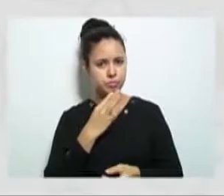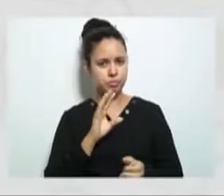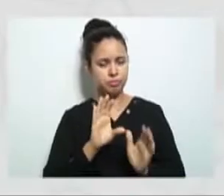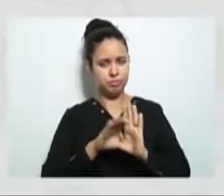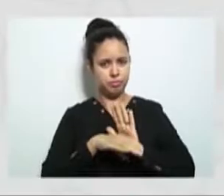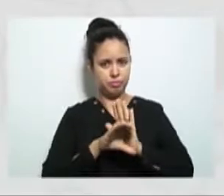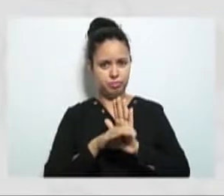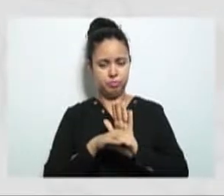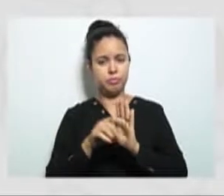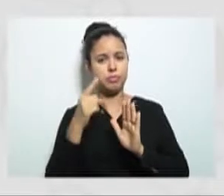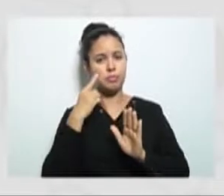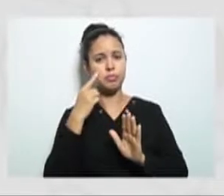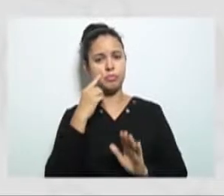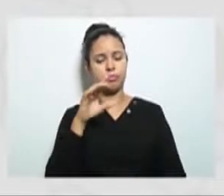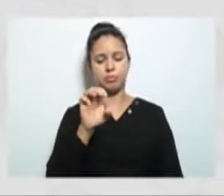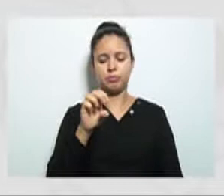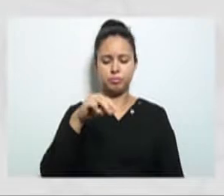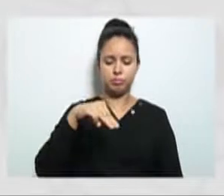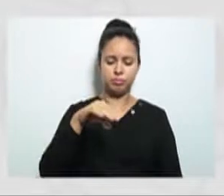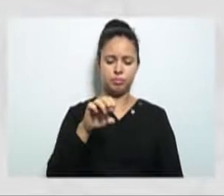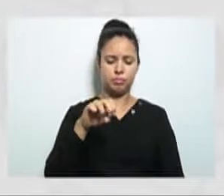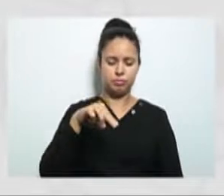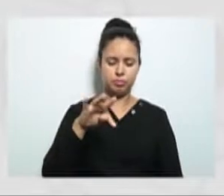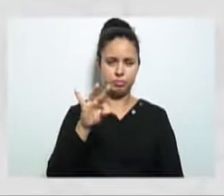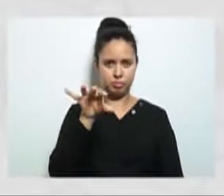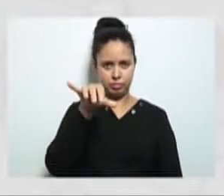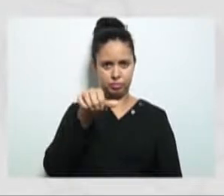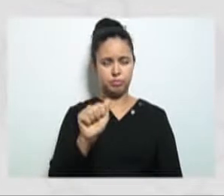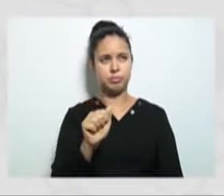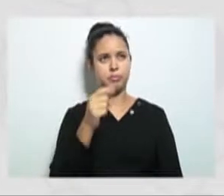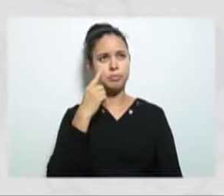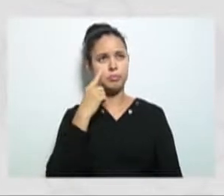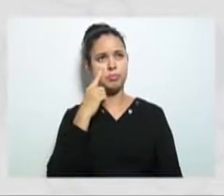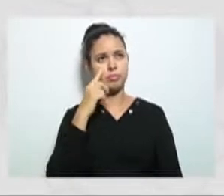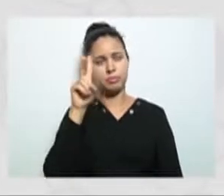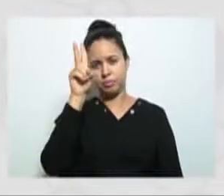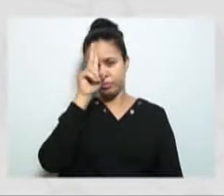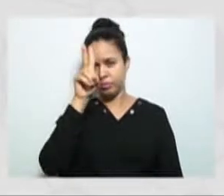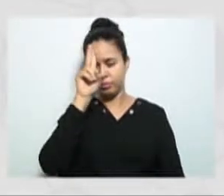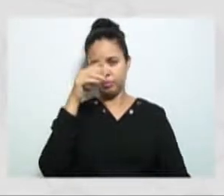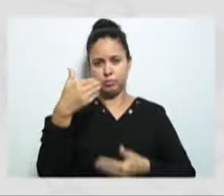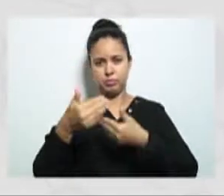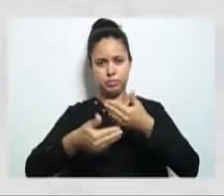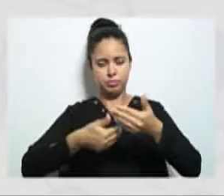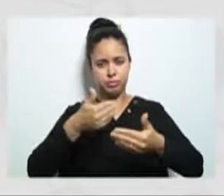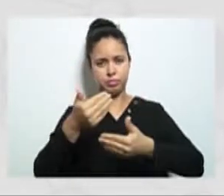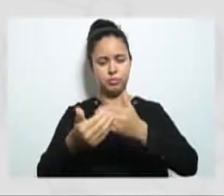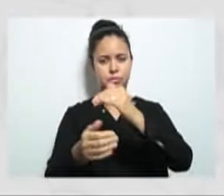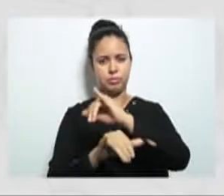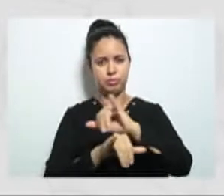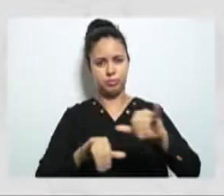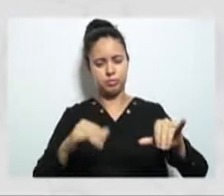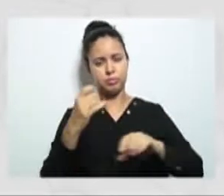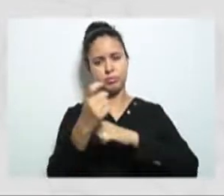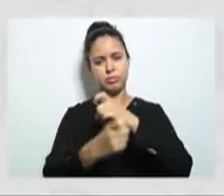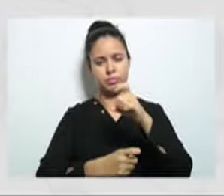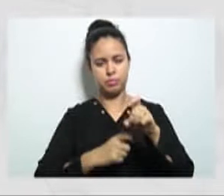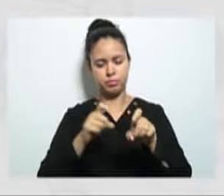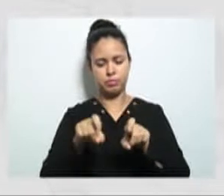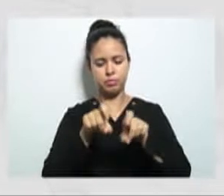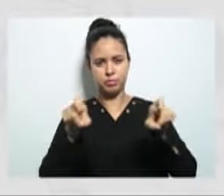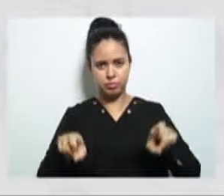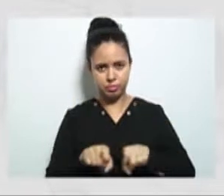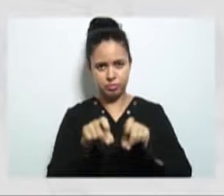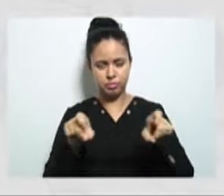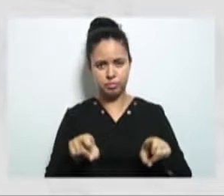só a nossa ementa, o que a gente vai trabalhar ao longo desses dias. Histórico e evolução da informática, componentes básicos